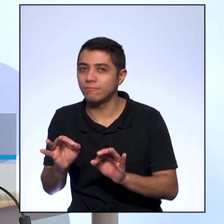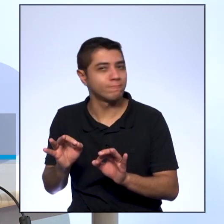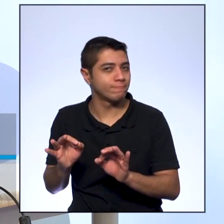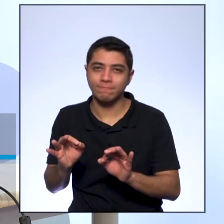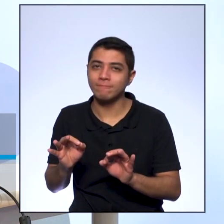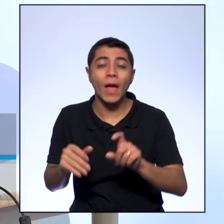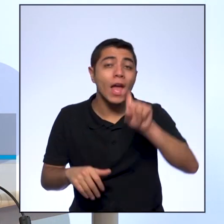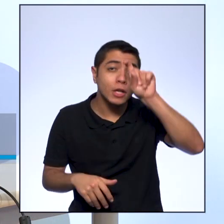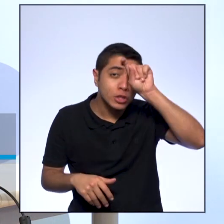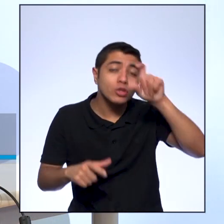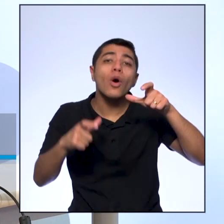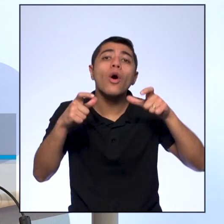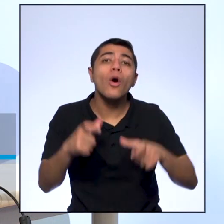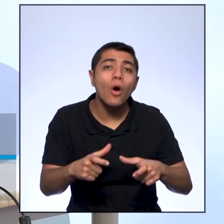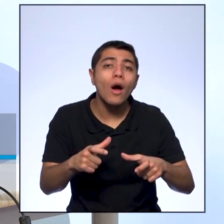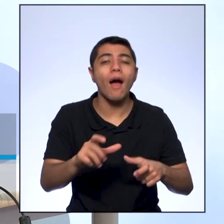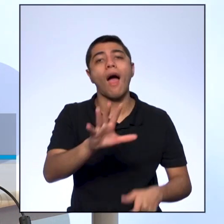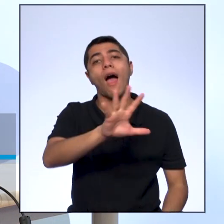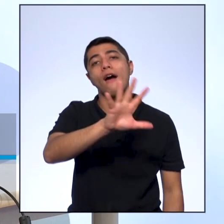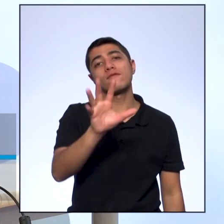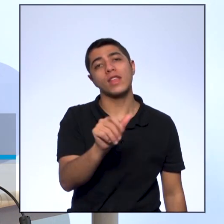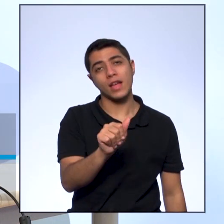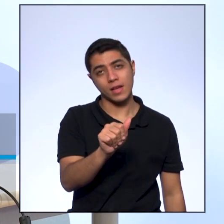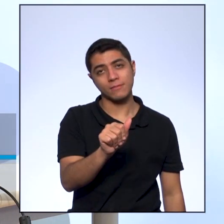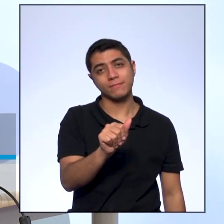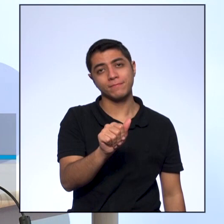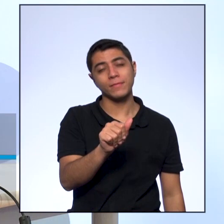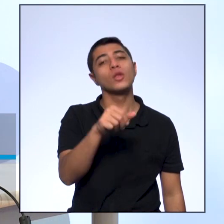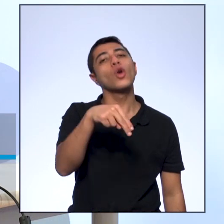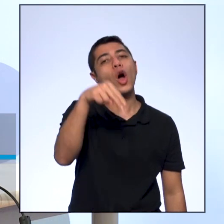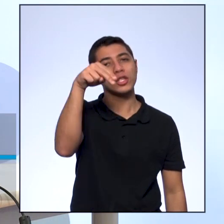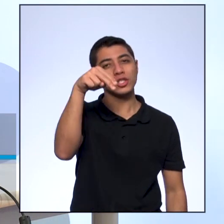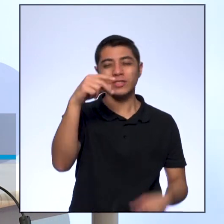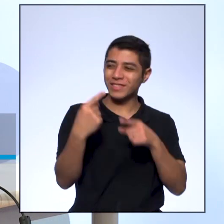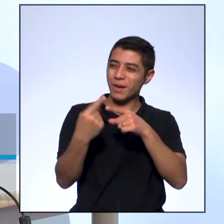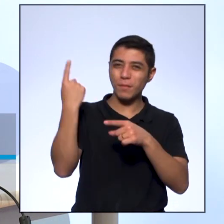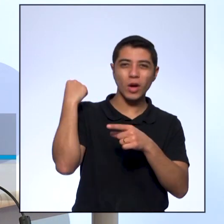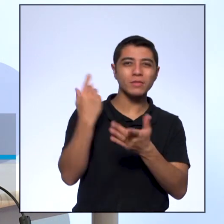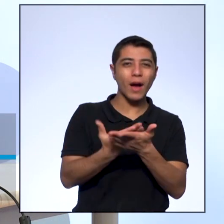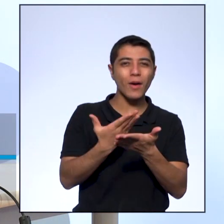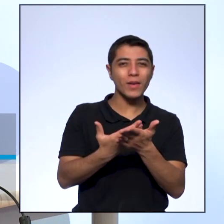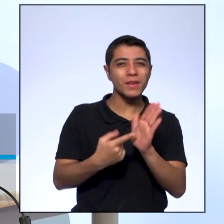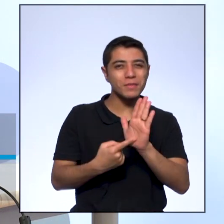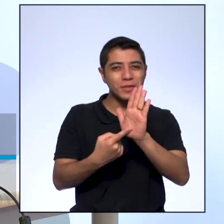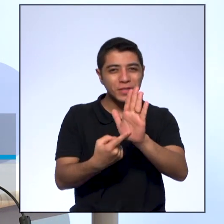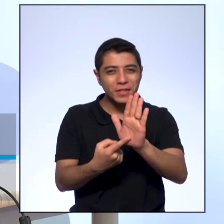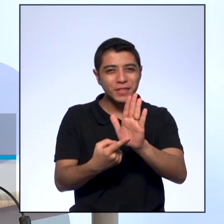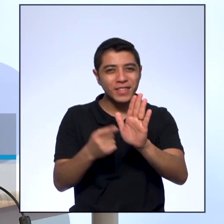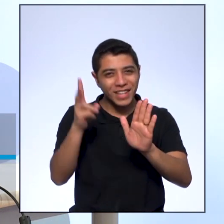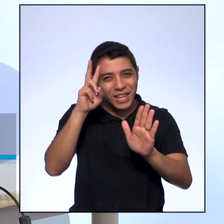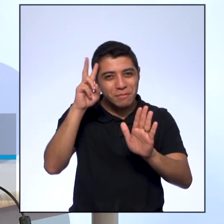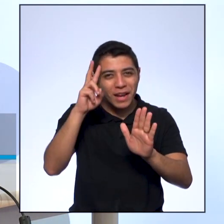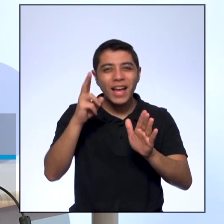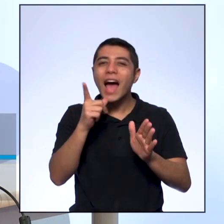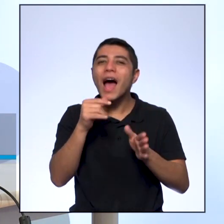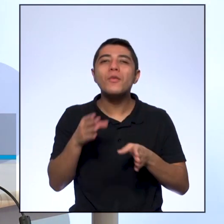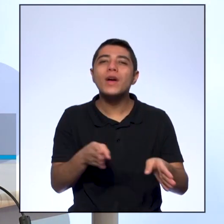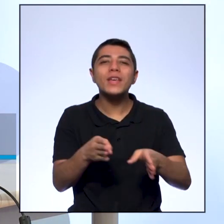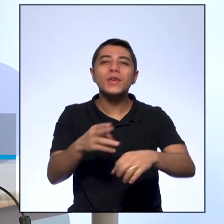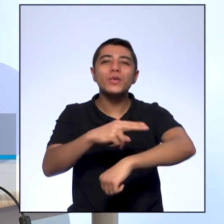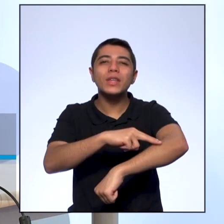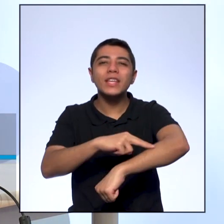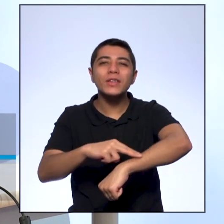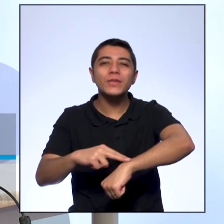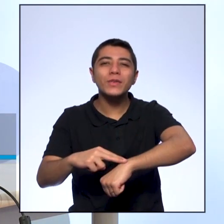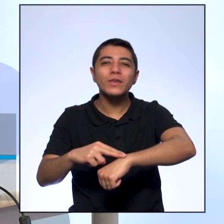né? Dava para ver o Rio Nilo do espaço e tudo, né? Bem marcado ali, fica no norte da África. Então,